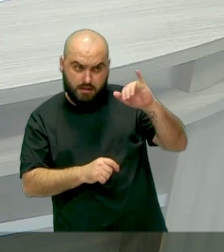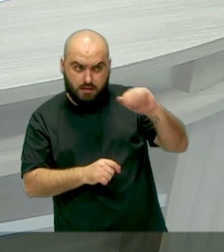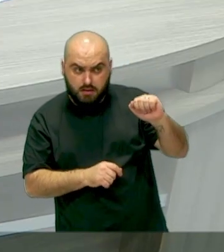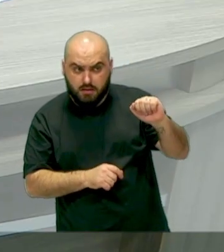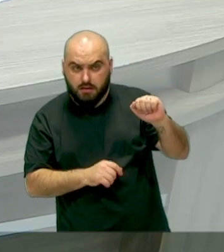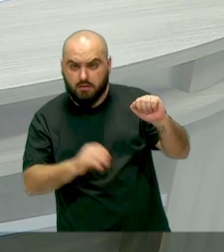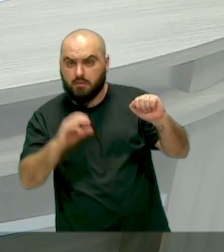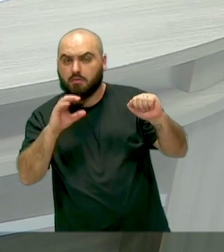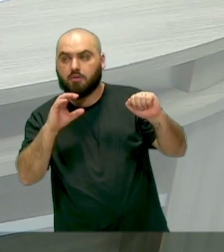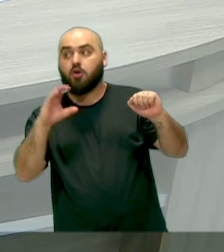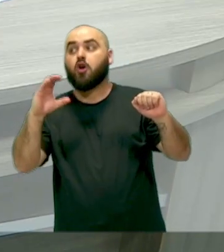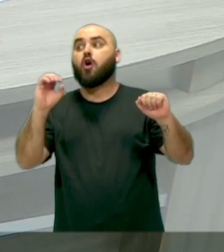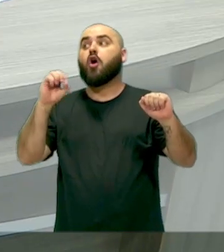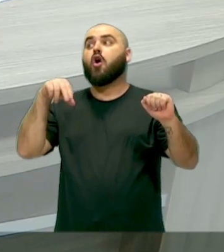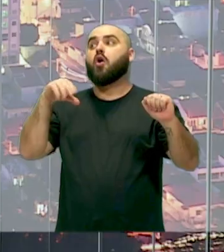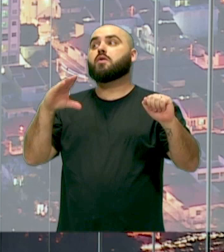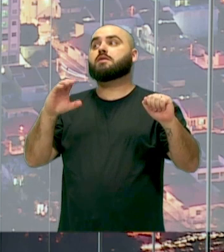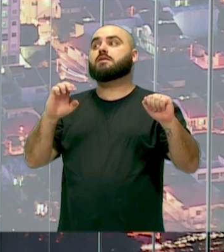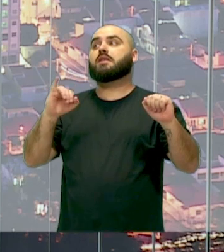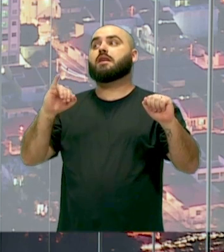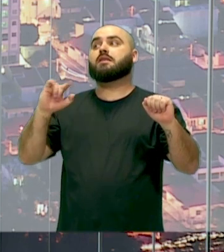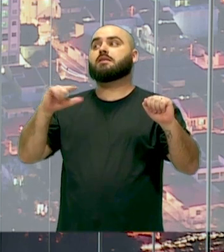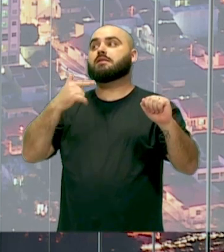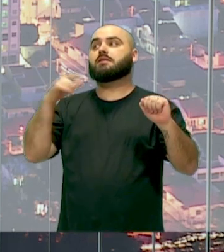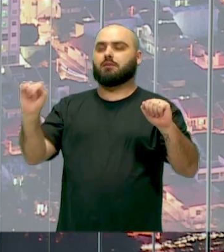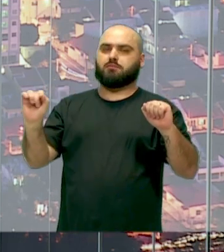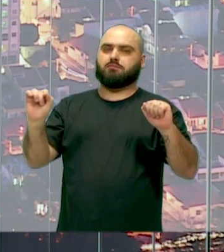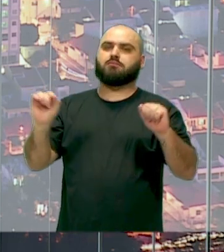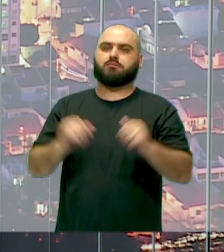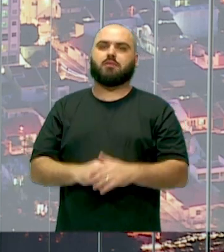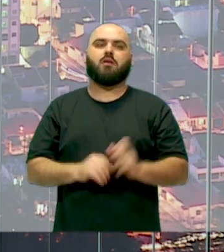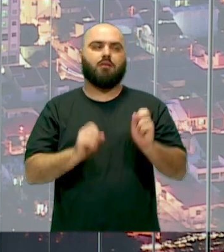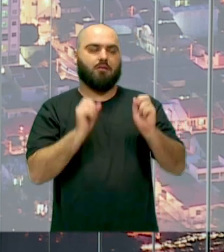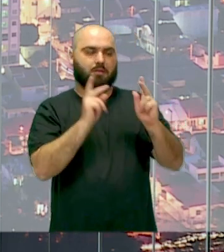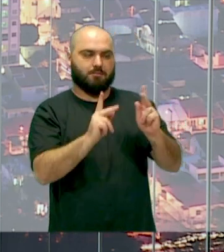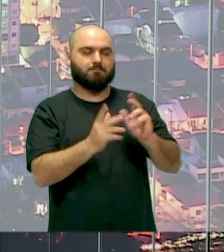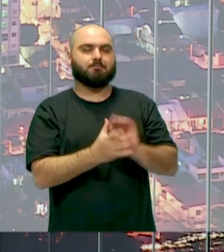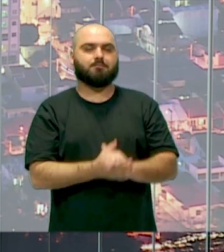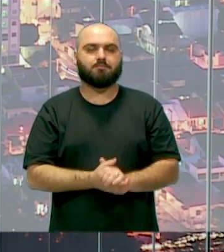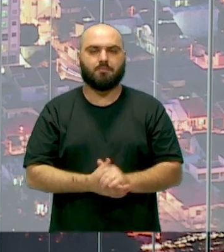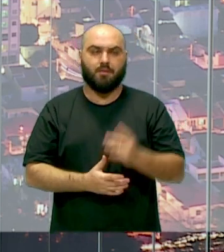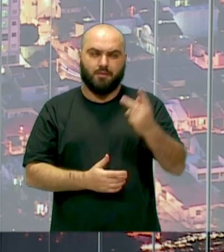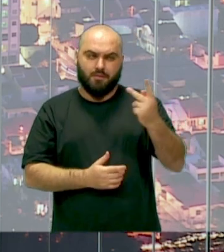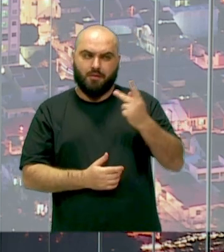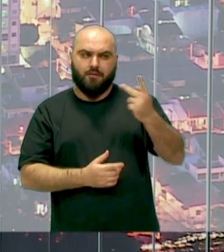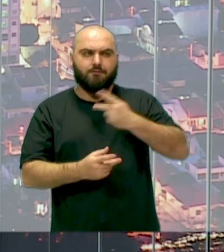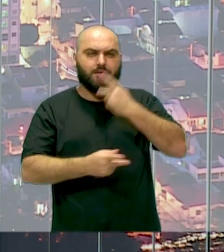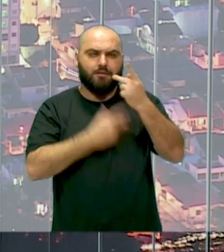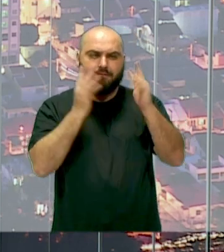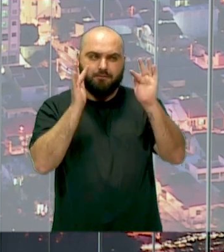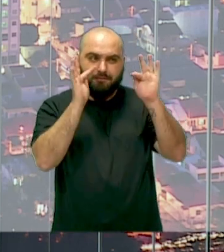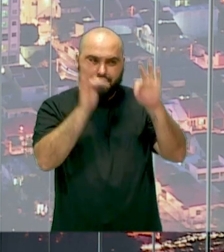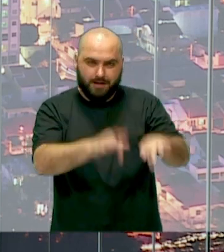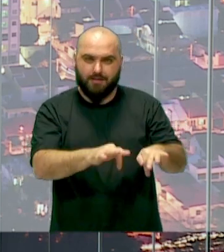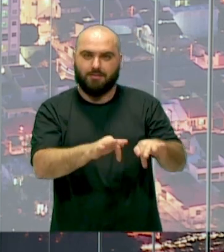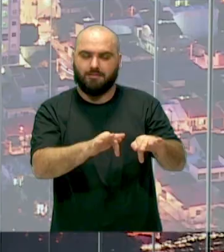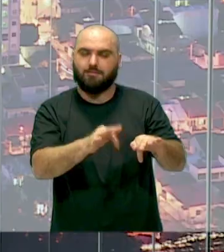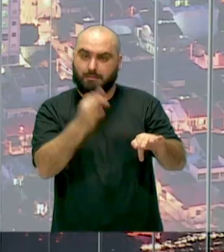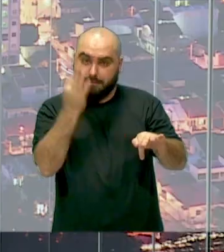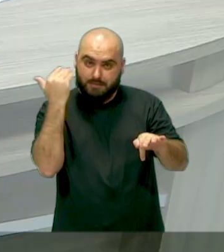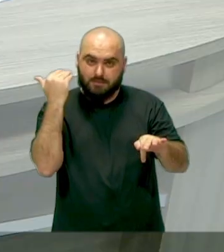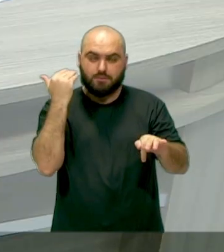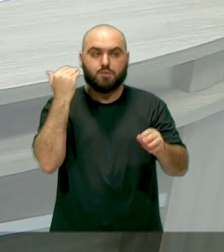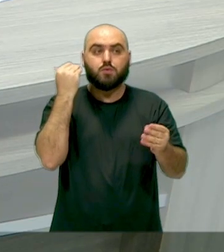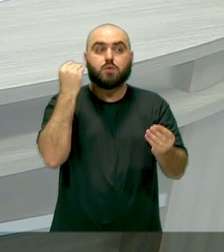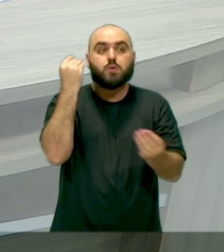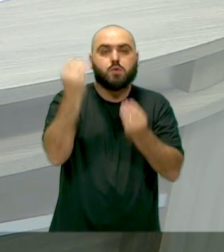Conceição. Conceição. Então, Dona Conceição, a gente falava aqui, no finalzinho do bloco, né, dessa questão de como